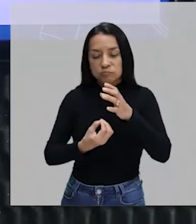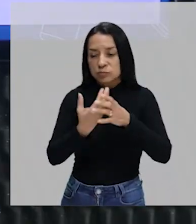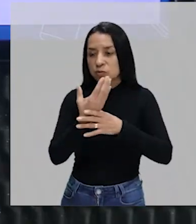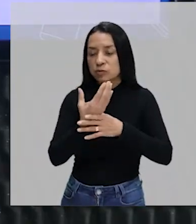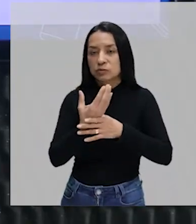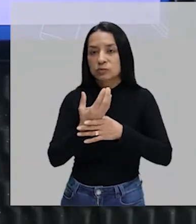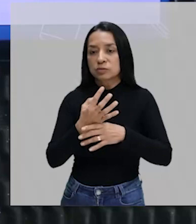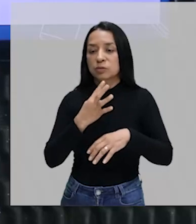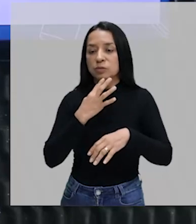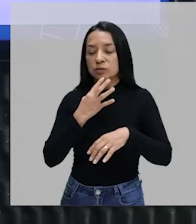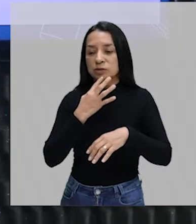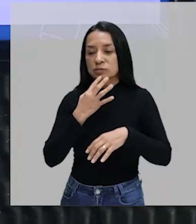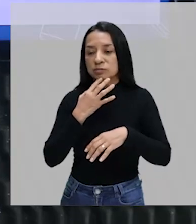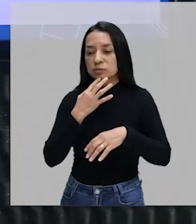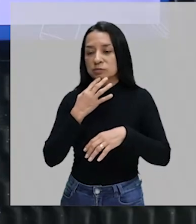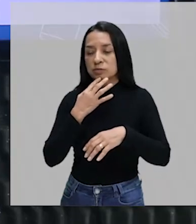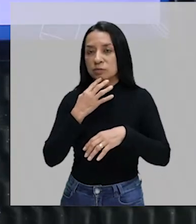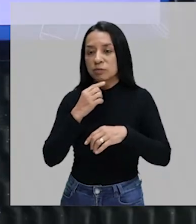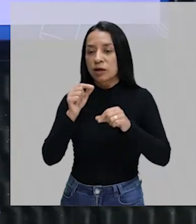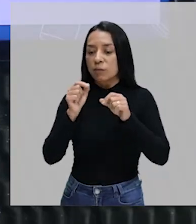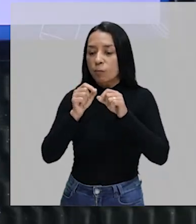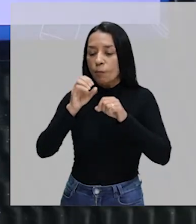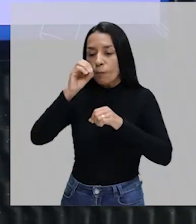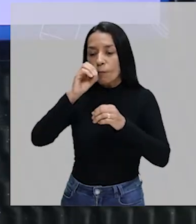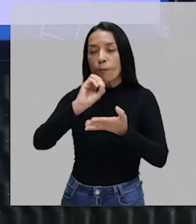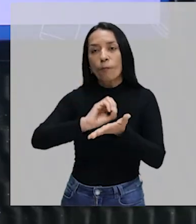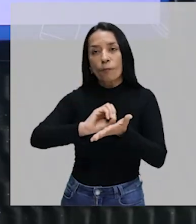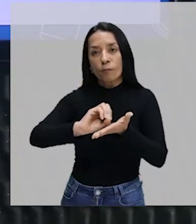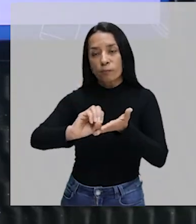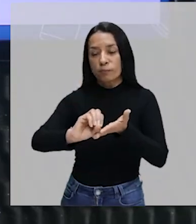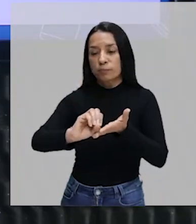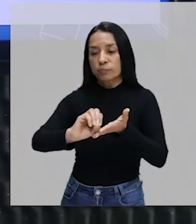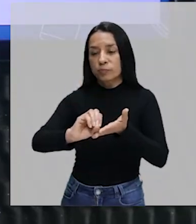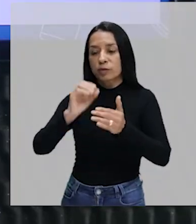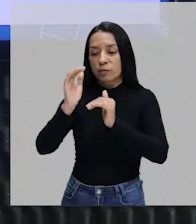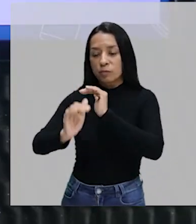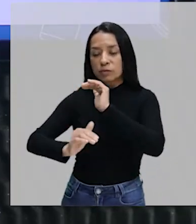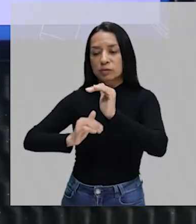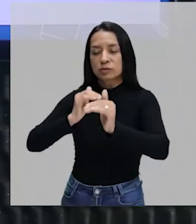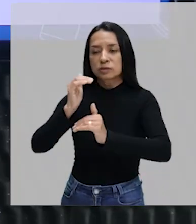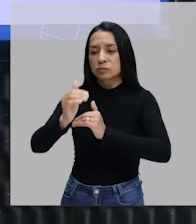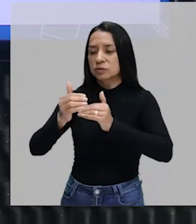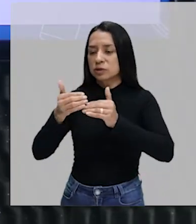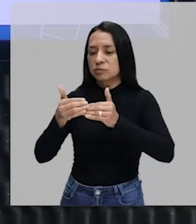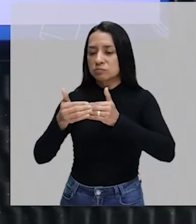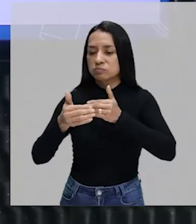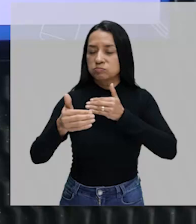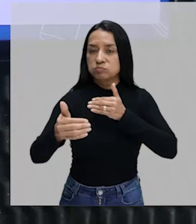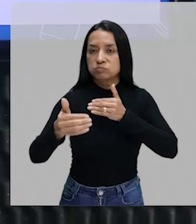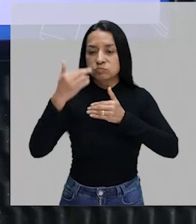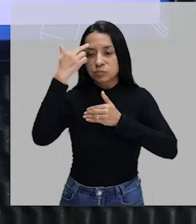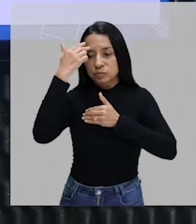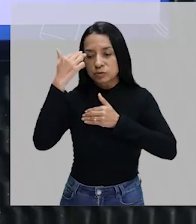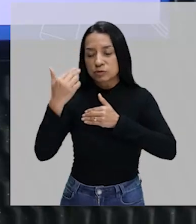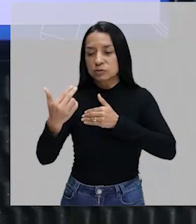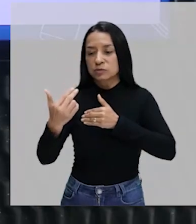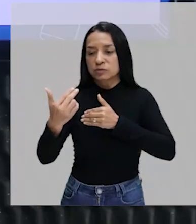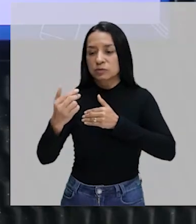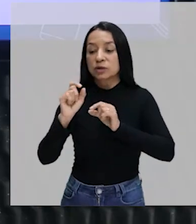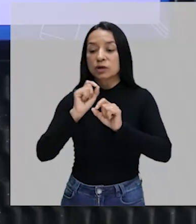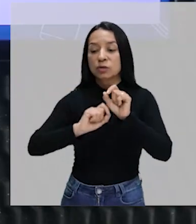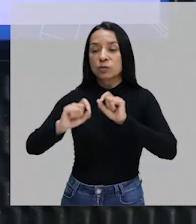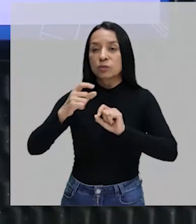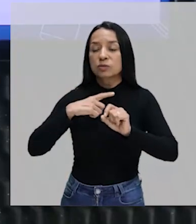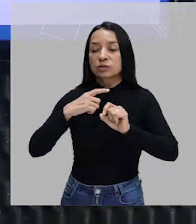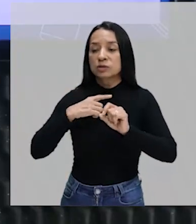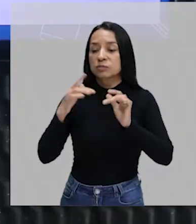aí, com o passar do tempo, com a história e com aquilo que nós temos contato no mundo com os objetos, nós vamos